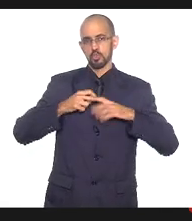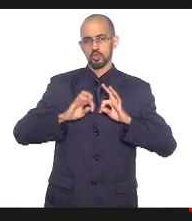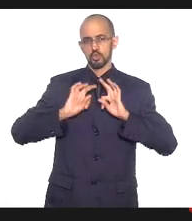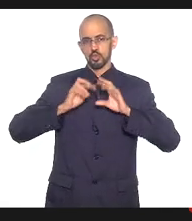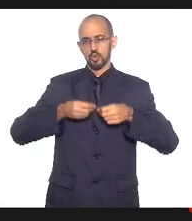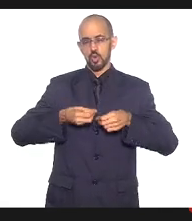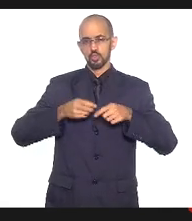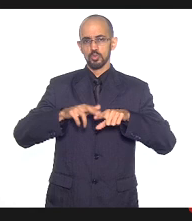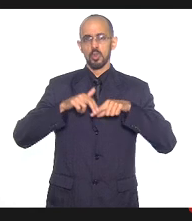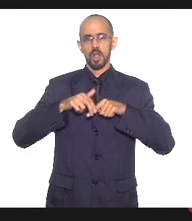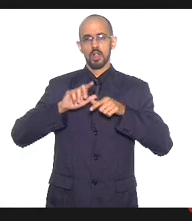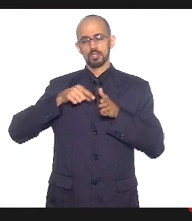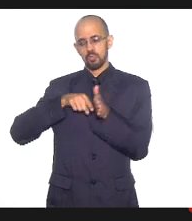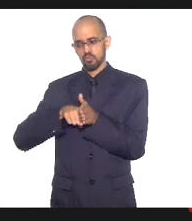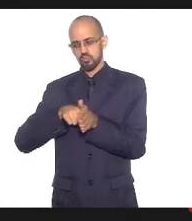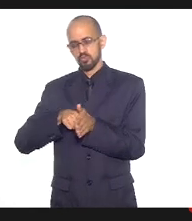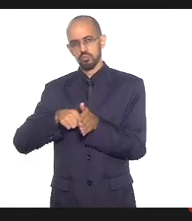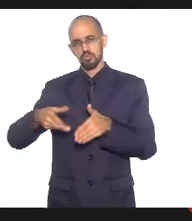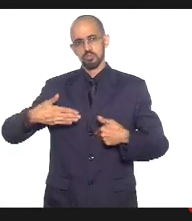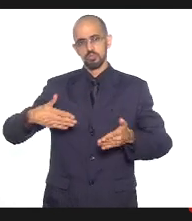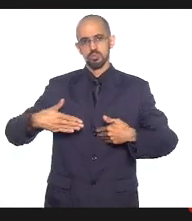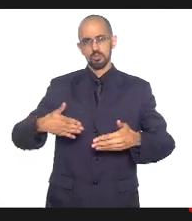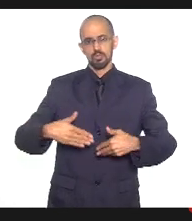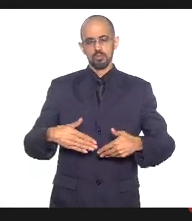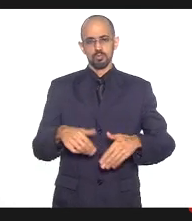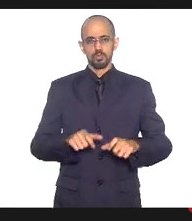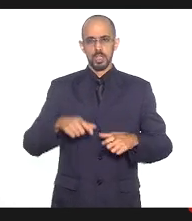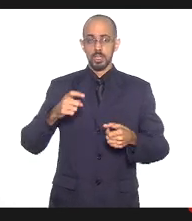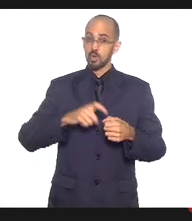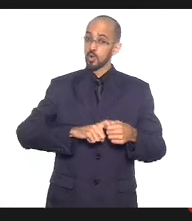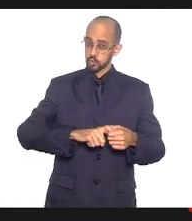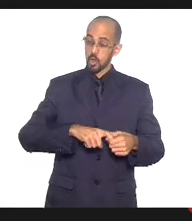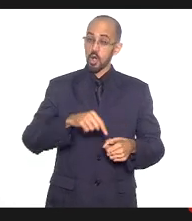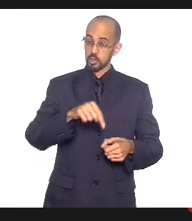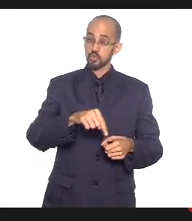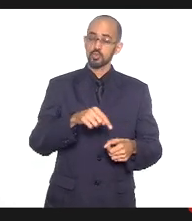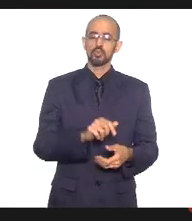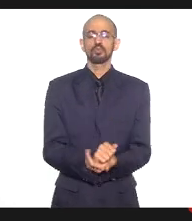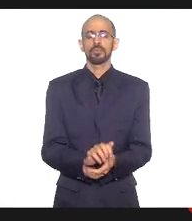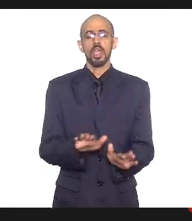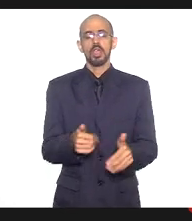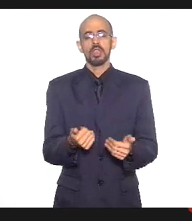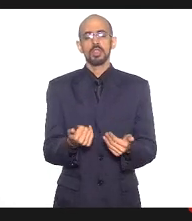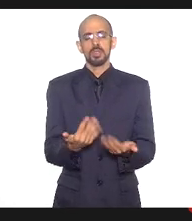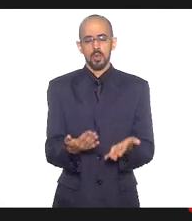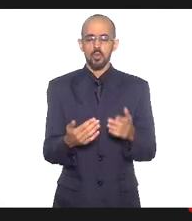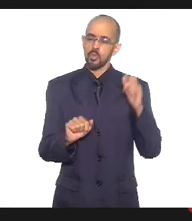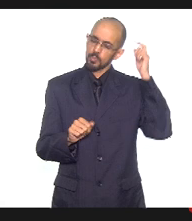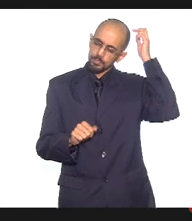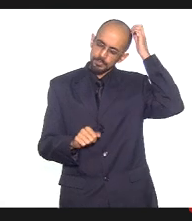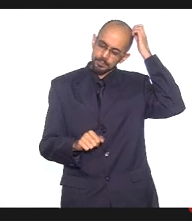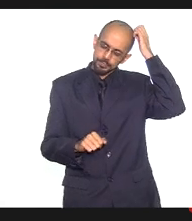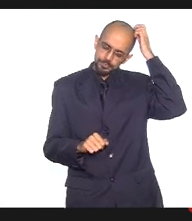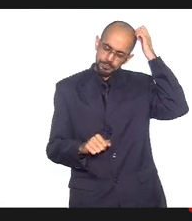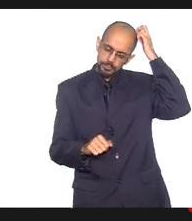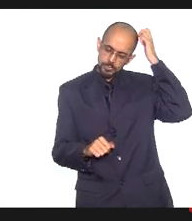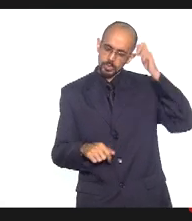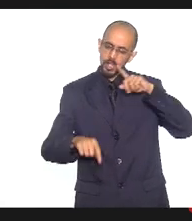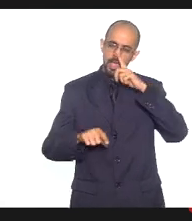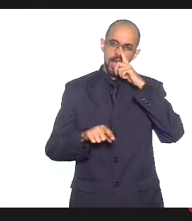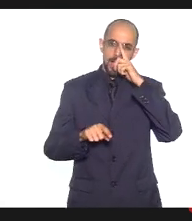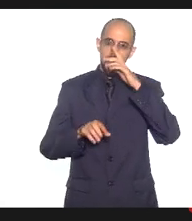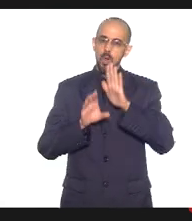projeto de exploração e produção, o escopo daquele determinado consórcio. Dito isso, a definição